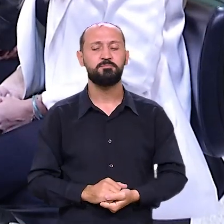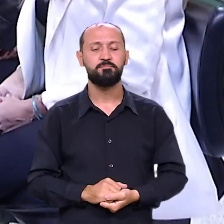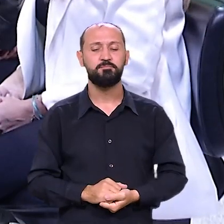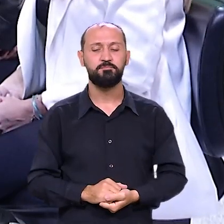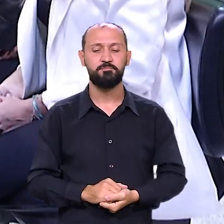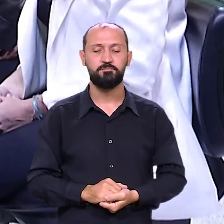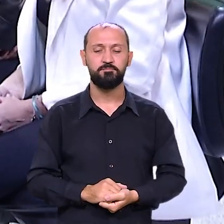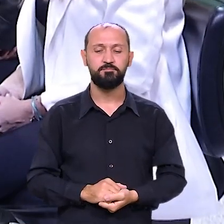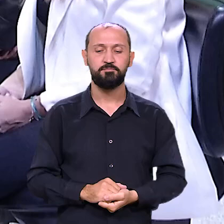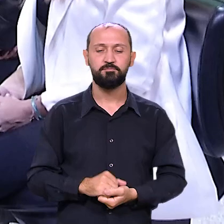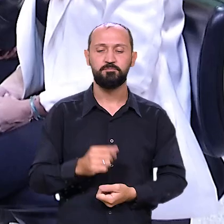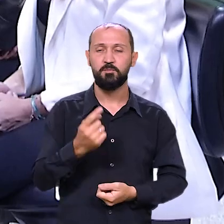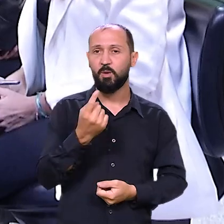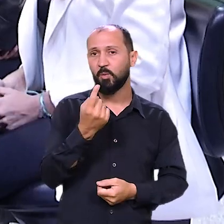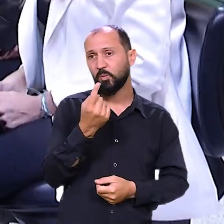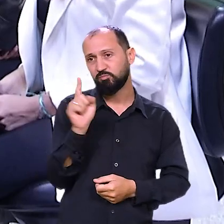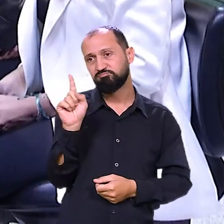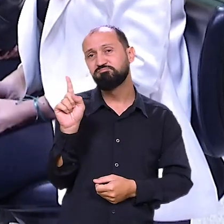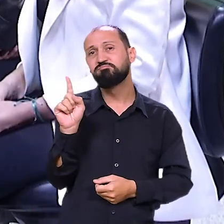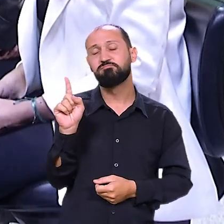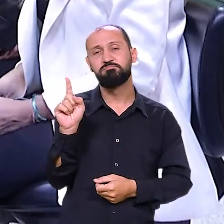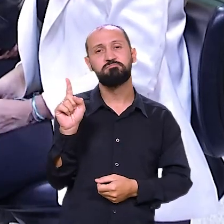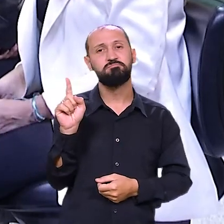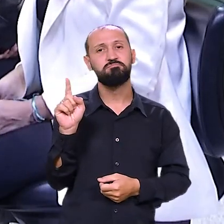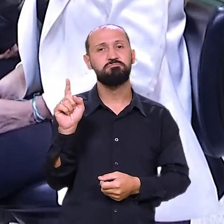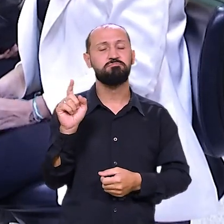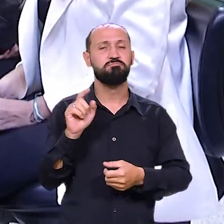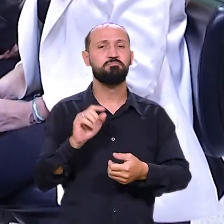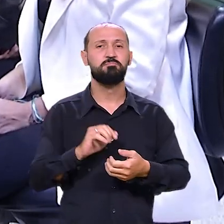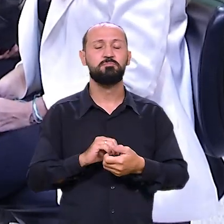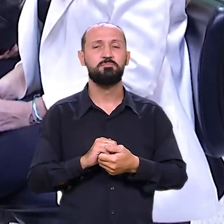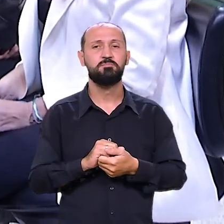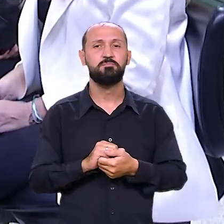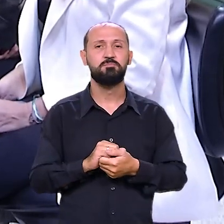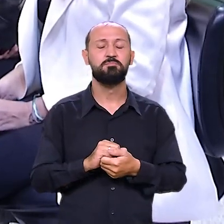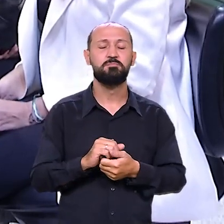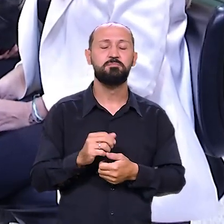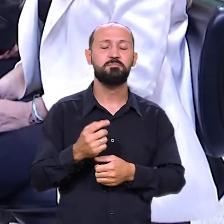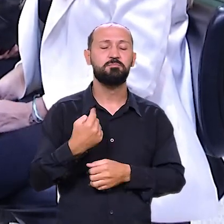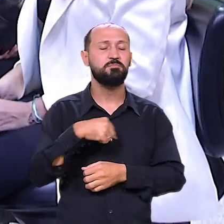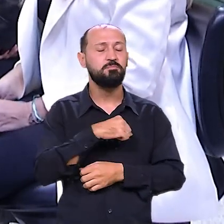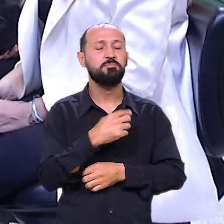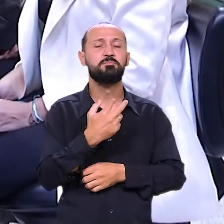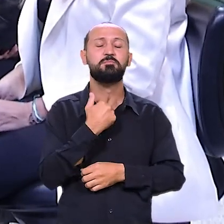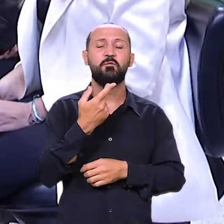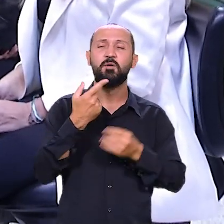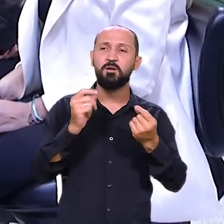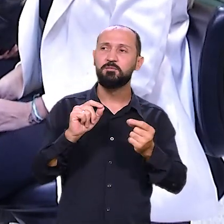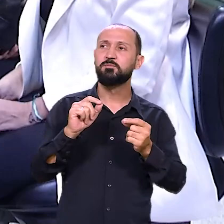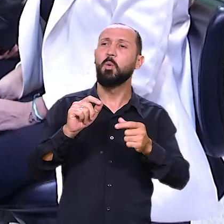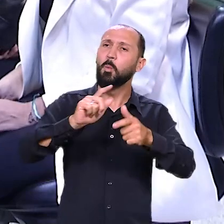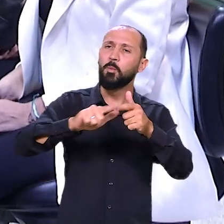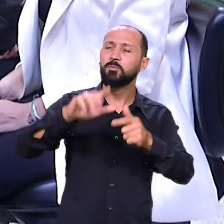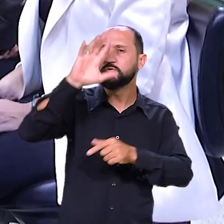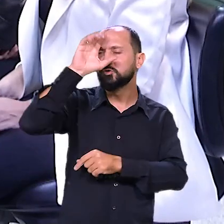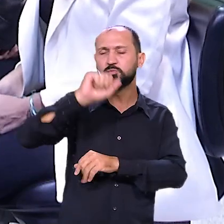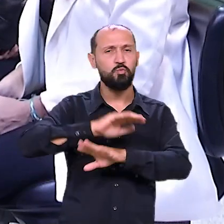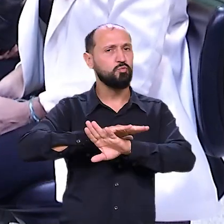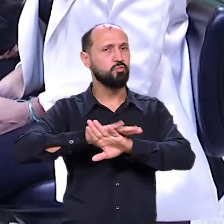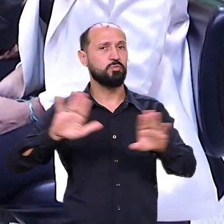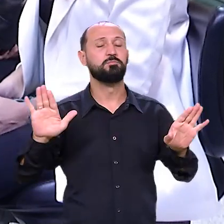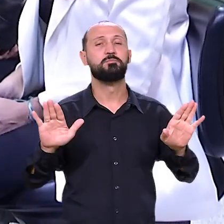Esse é um dos, né? Então, nós não podemos falar, bom, resolvido, só